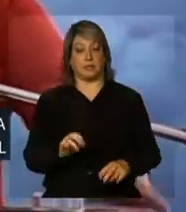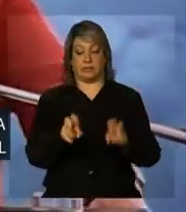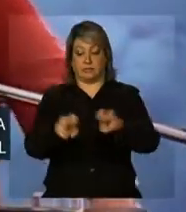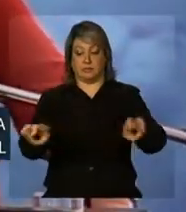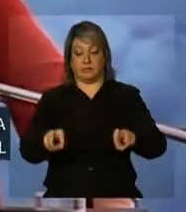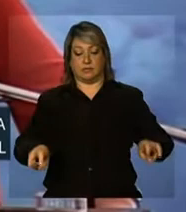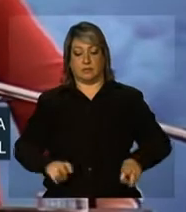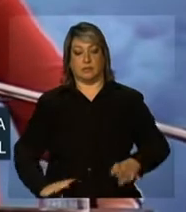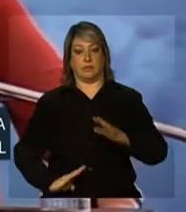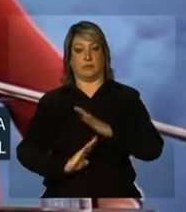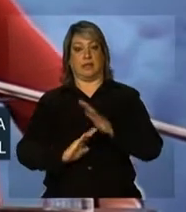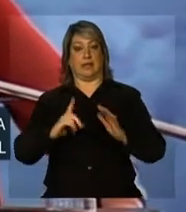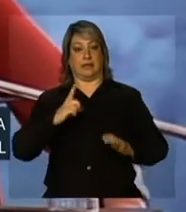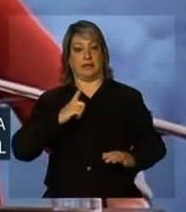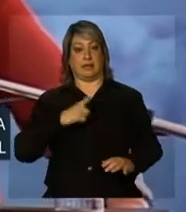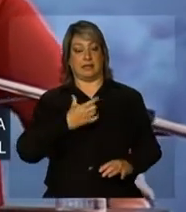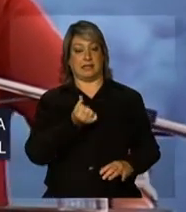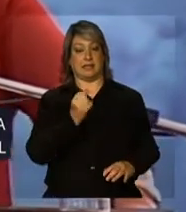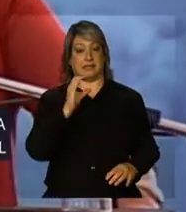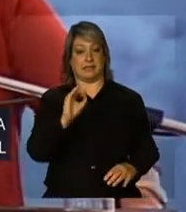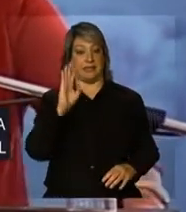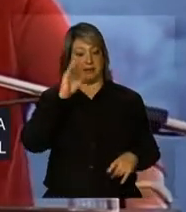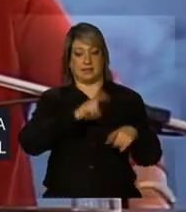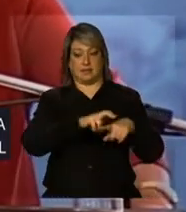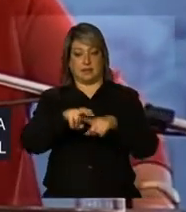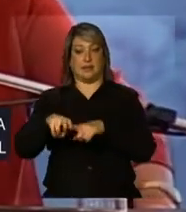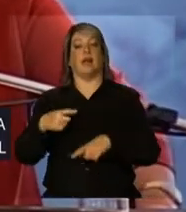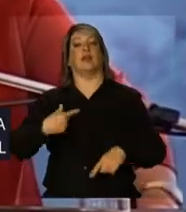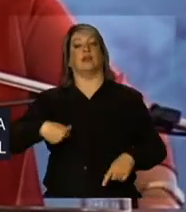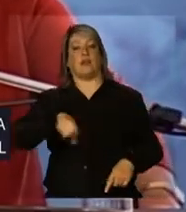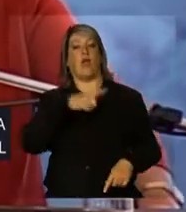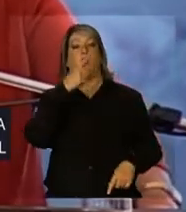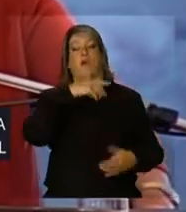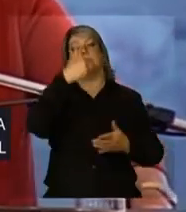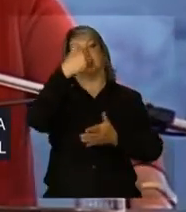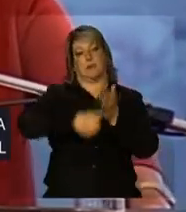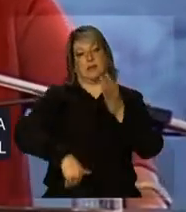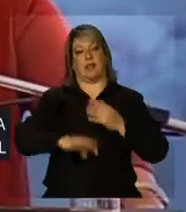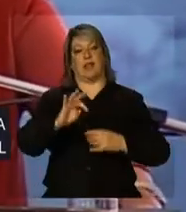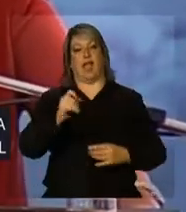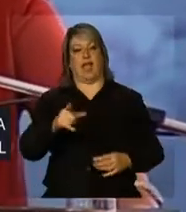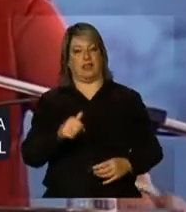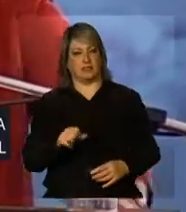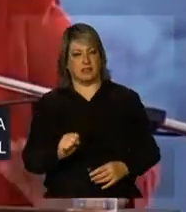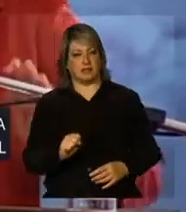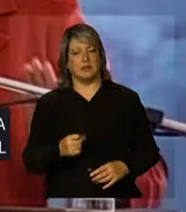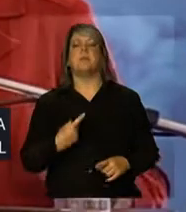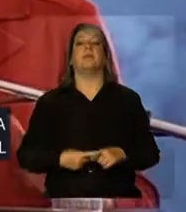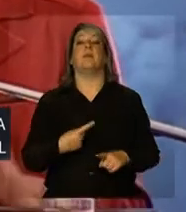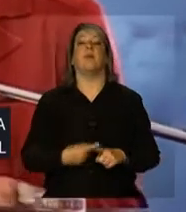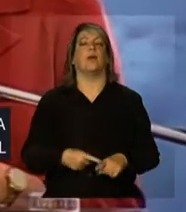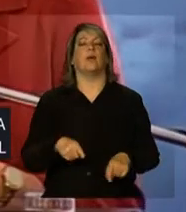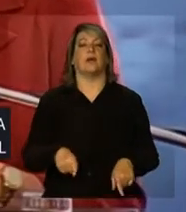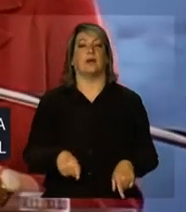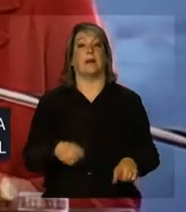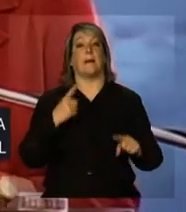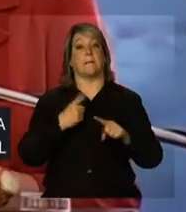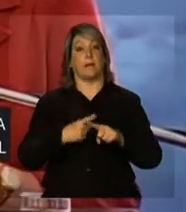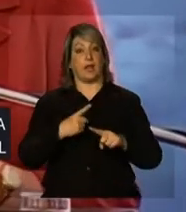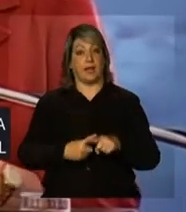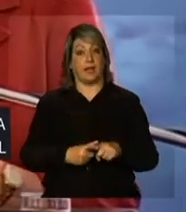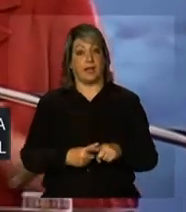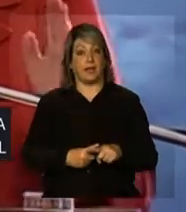aeronave limitado a 60 assentos nosso subsidiamos é porque isso porque